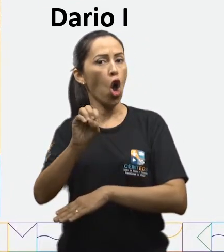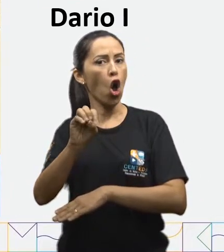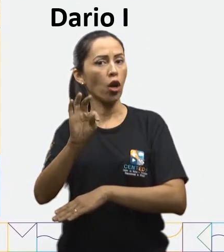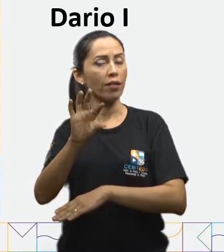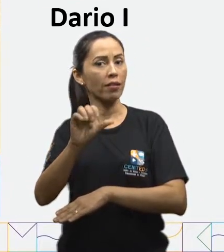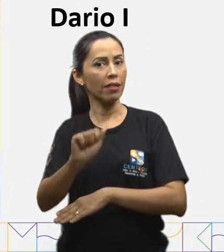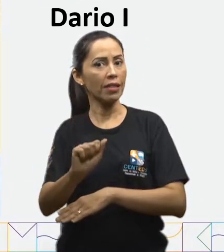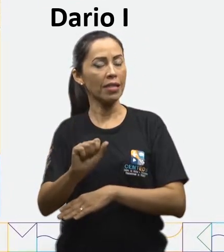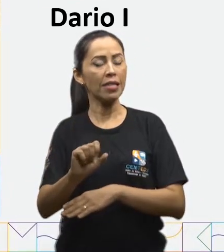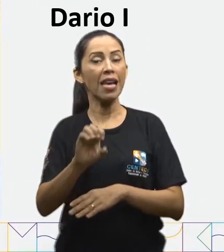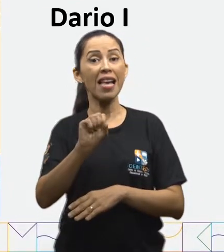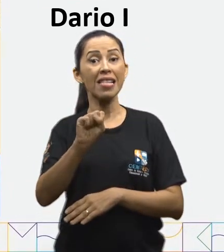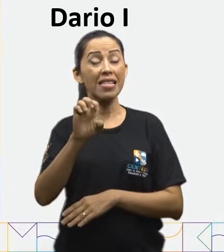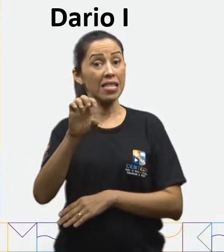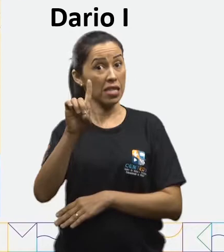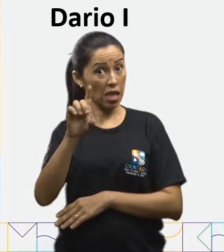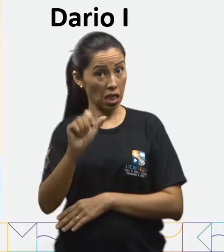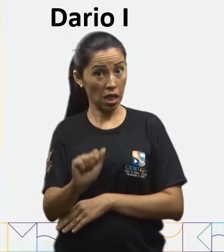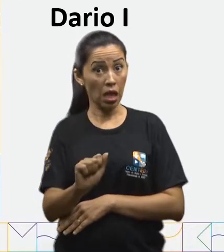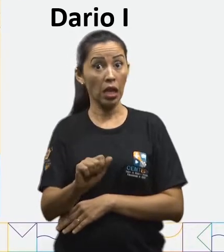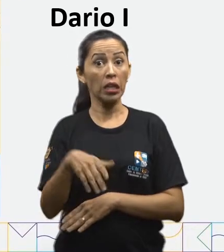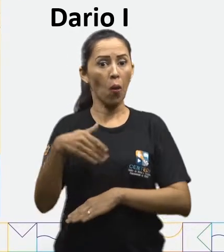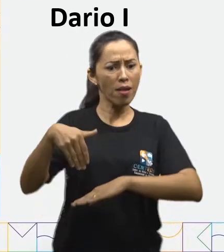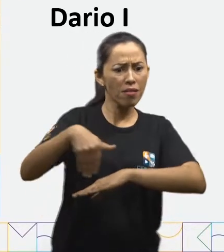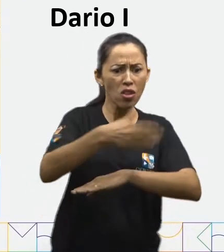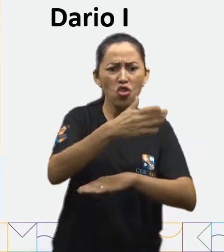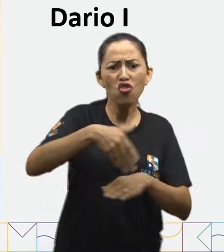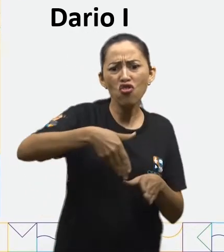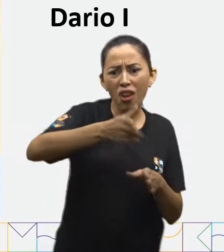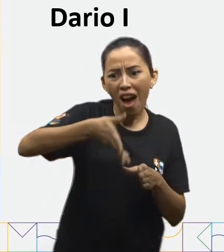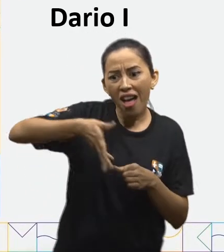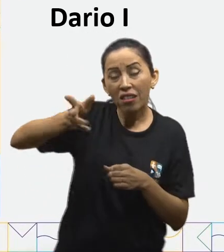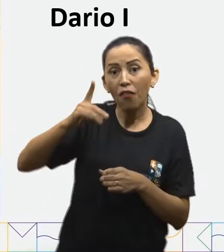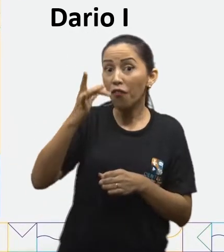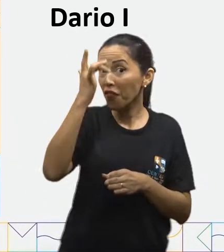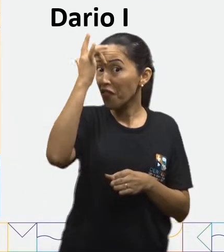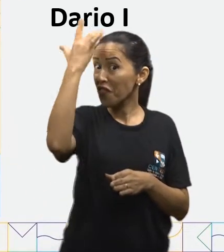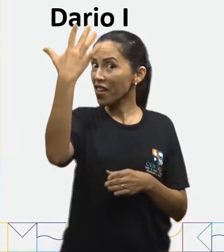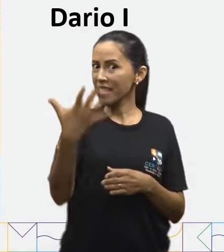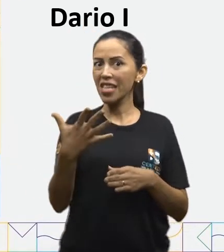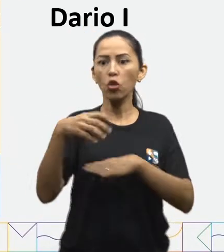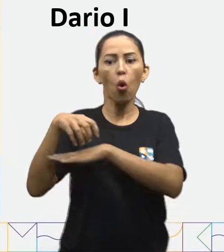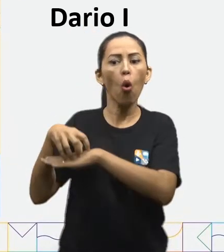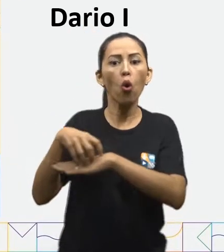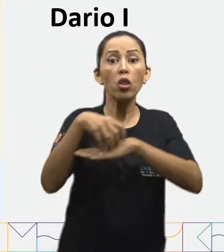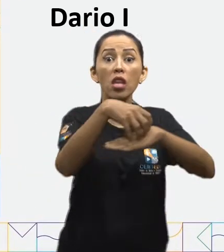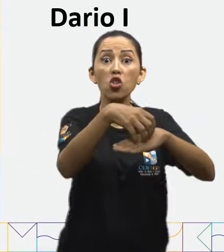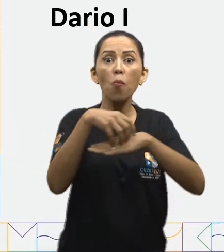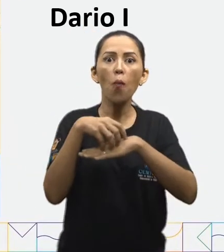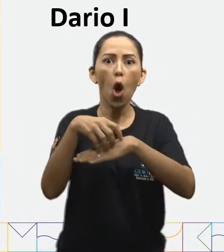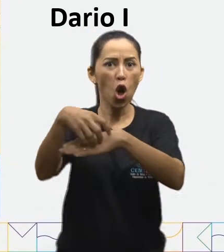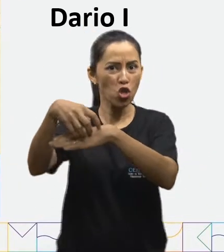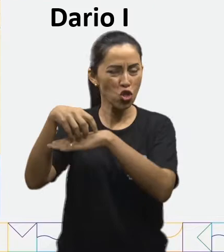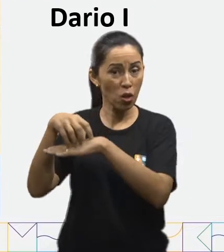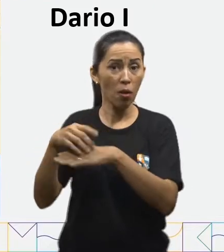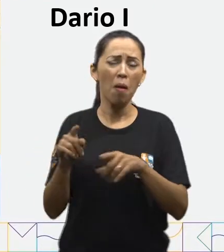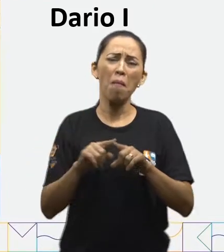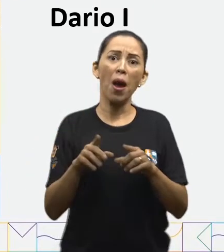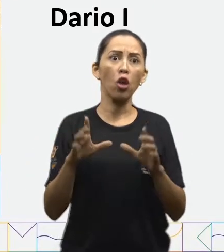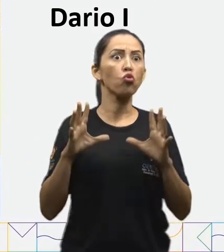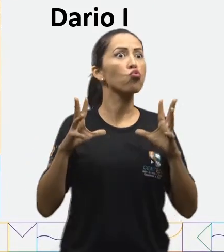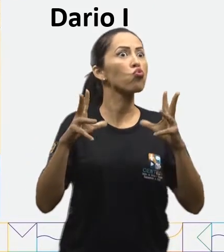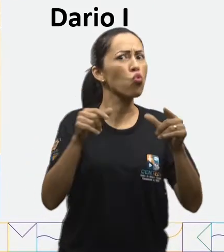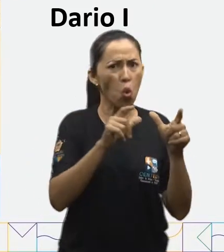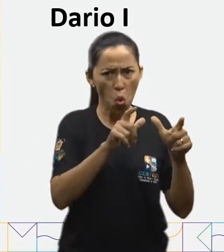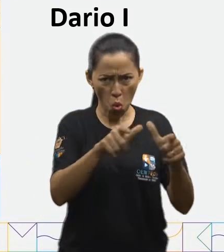As estradas elas acabaram facilitando o transporte terrestre, mas nem todos os lugares tinham estradas. Além do